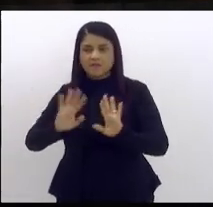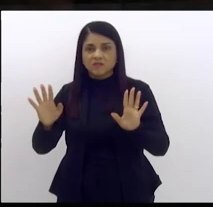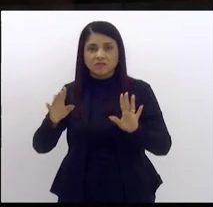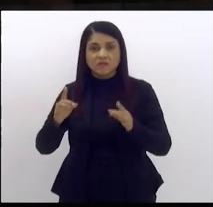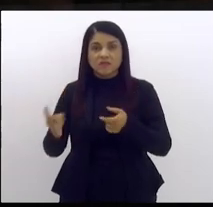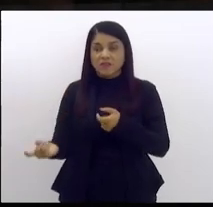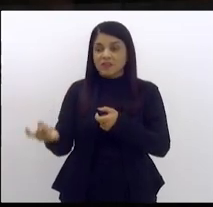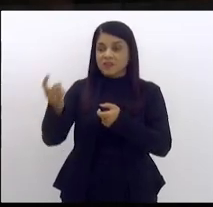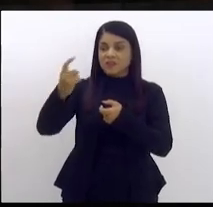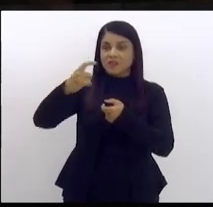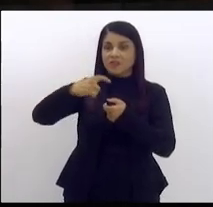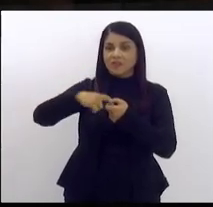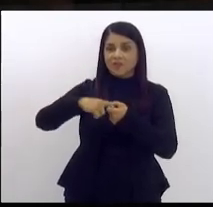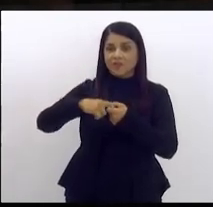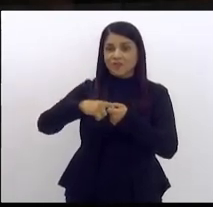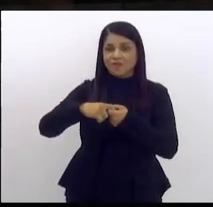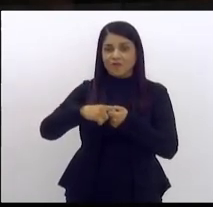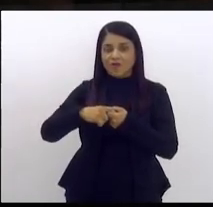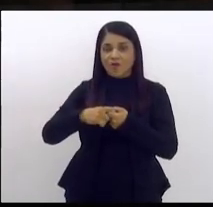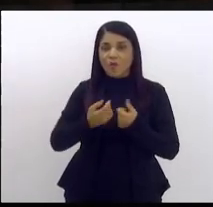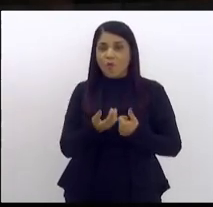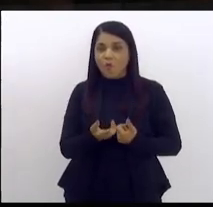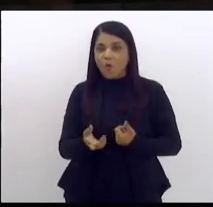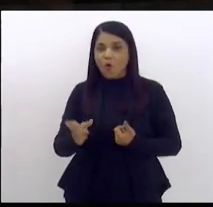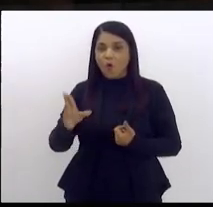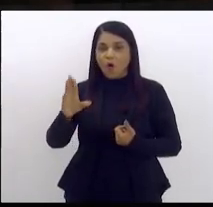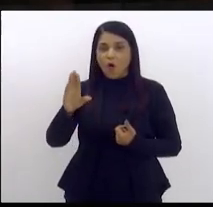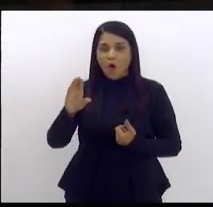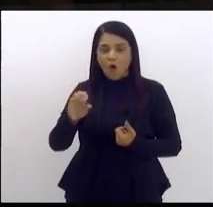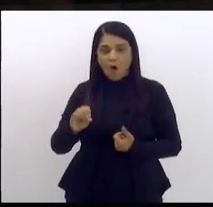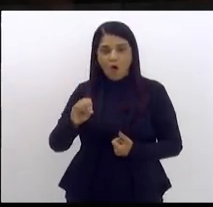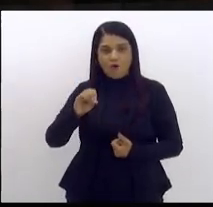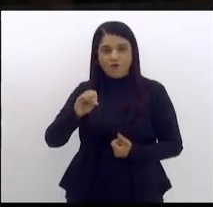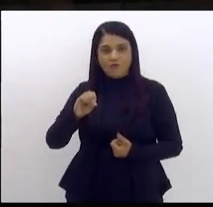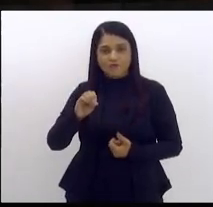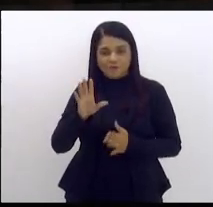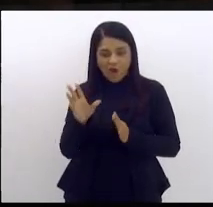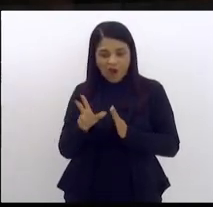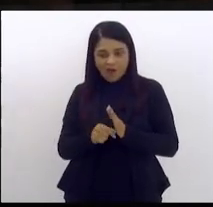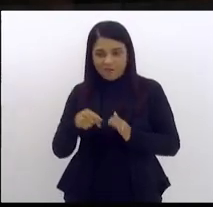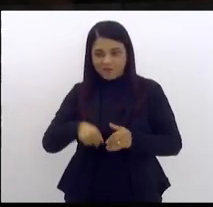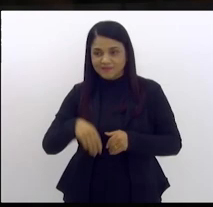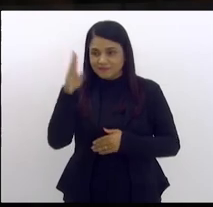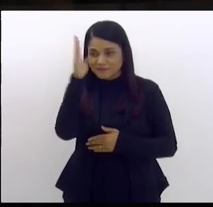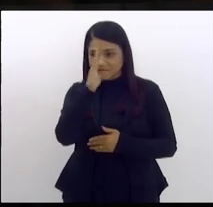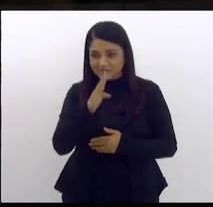devolverem o ouro que foi saqueado coloque-se no lugar do Povo